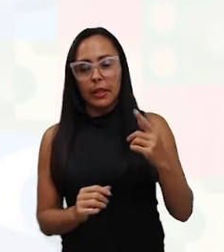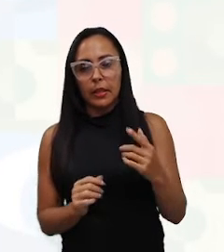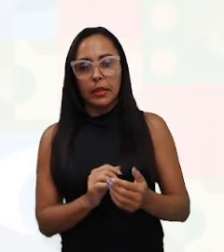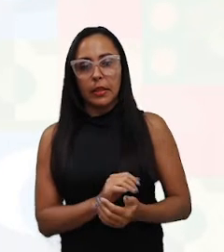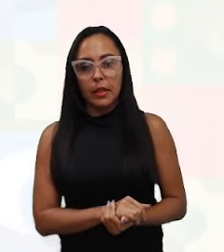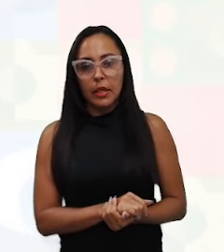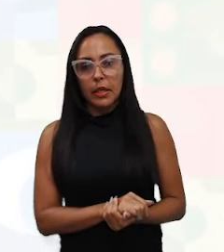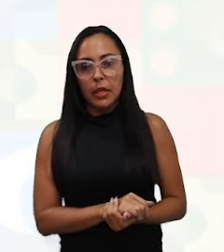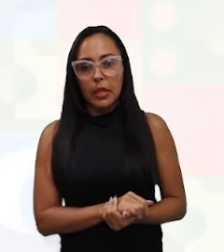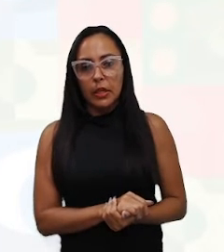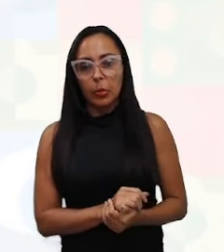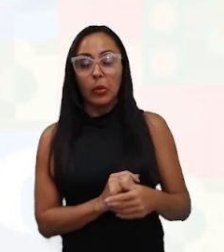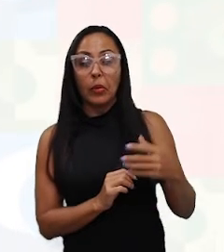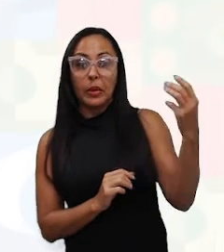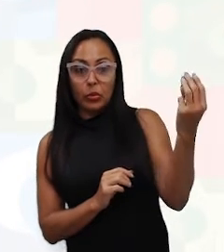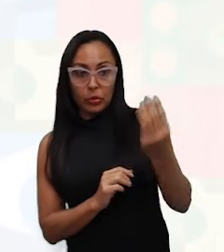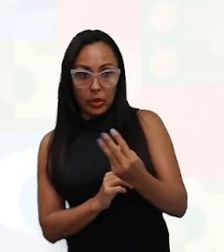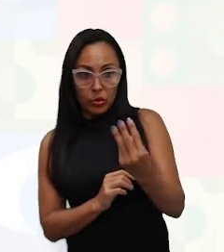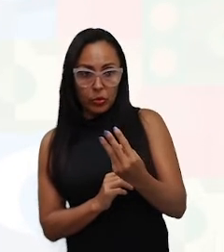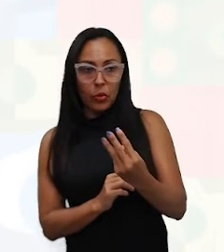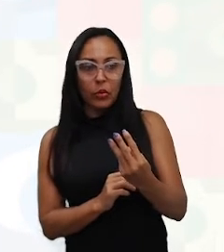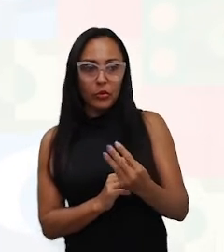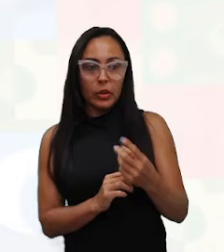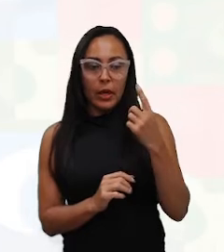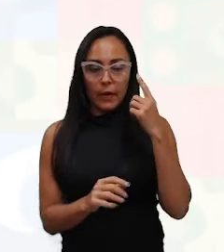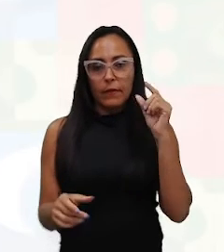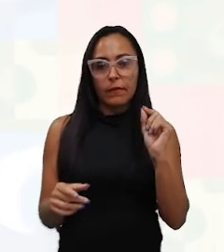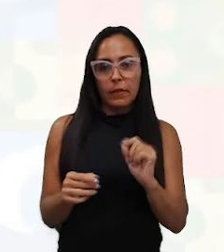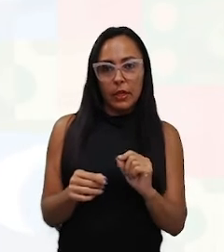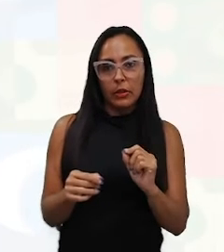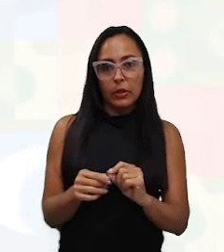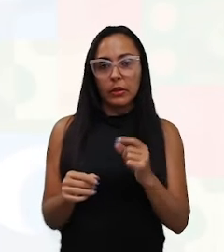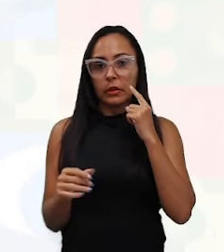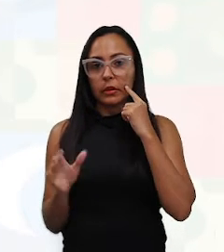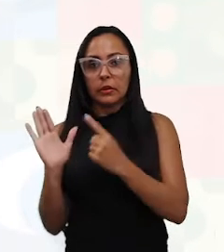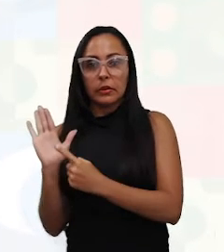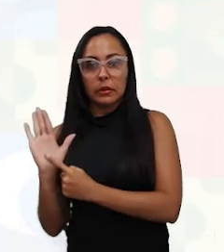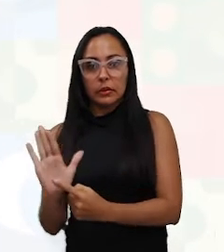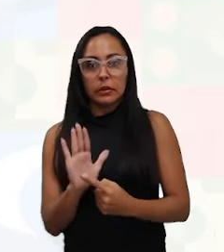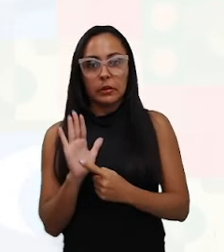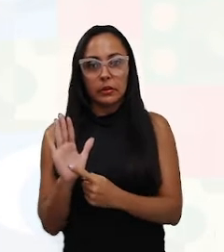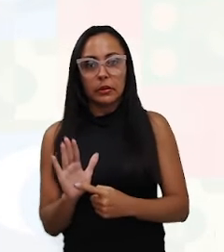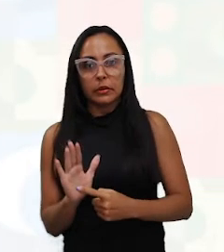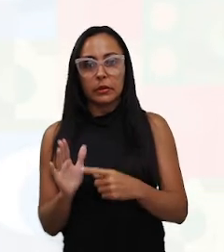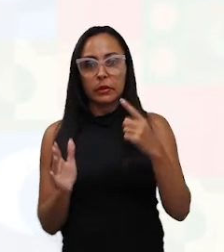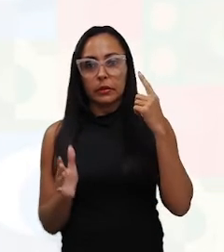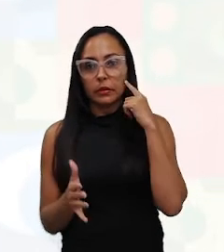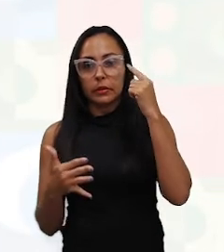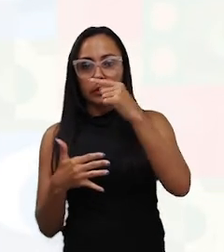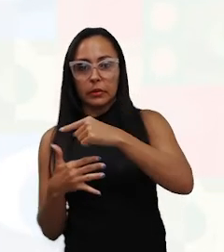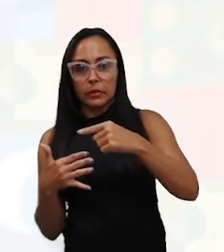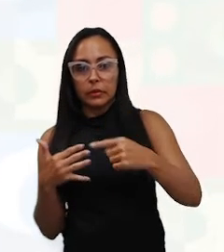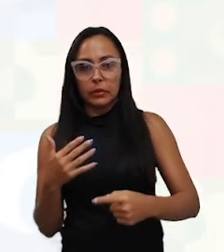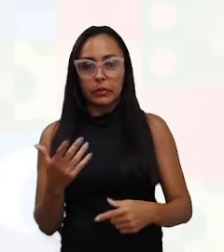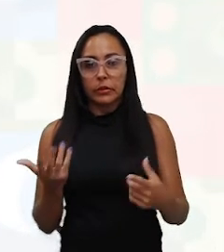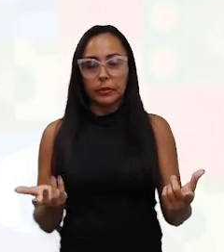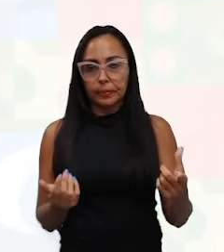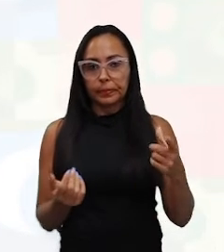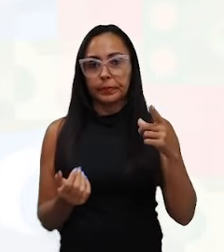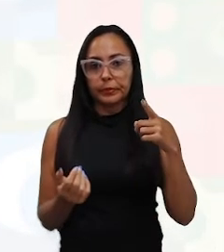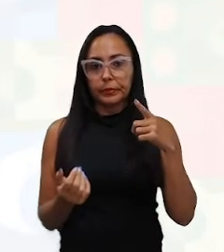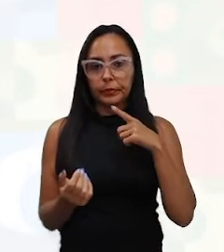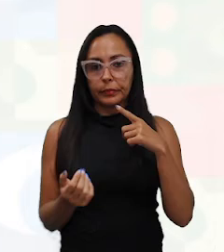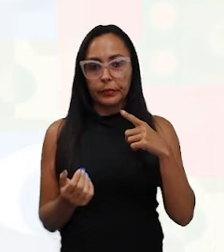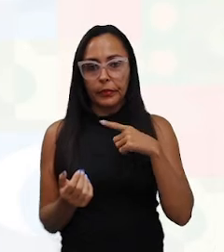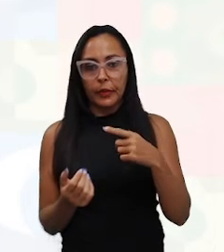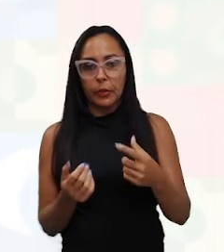E geralmente com 3 pontos de fuga são feitos para mostrar edificações que você queira mostrar